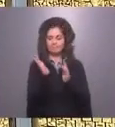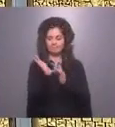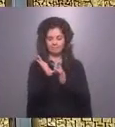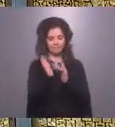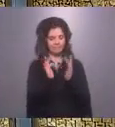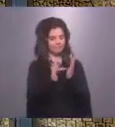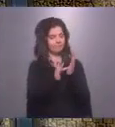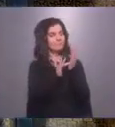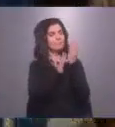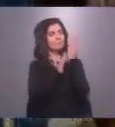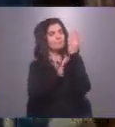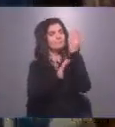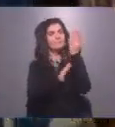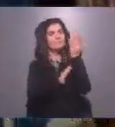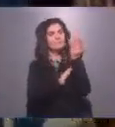Cristo,